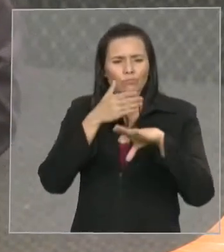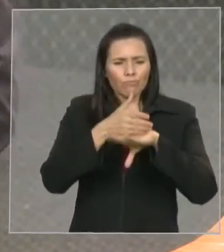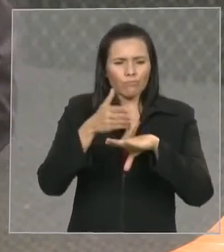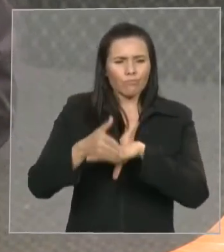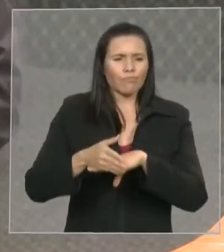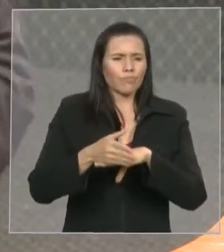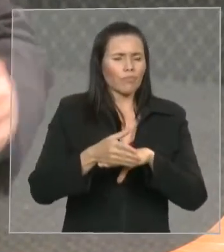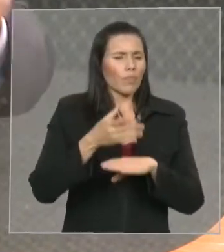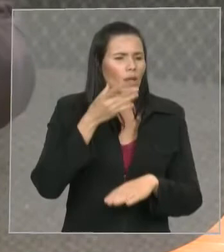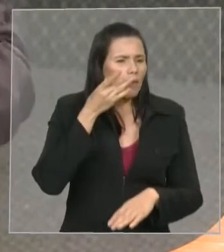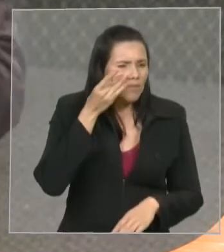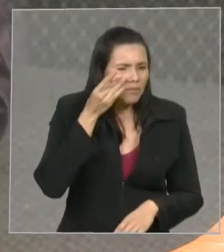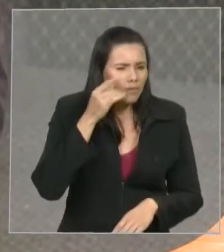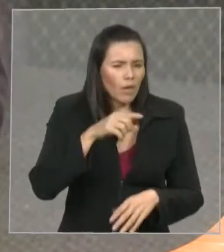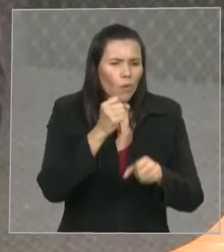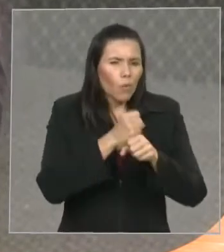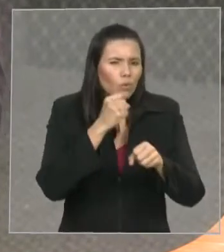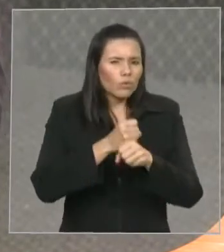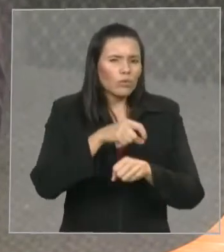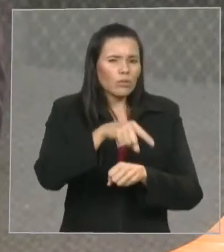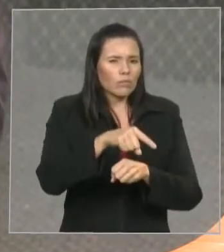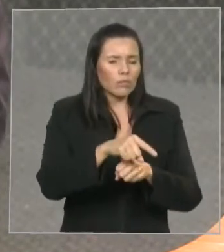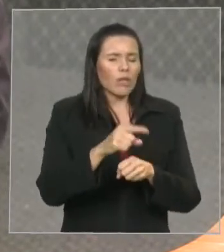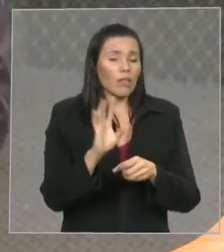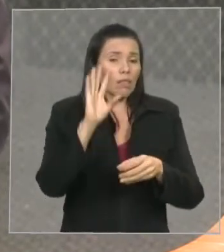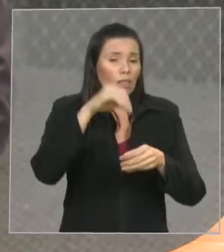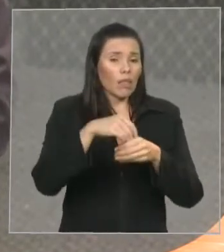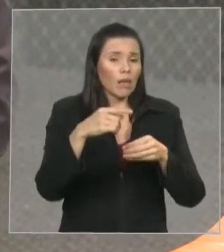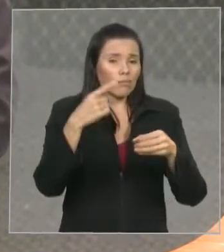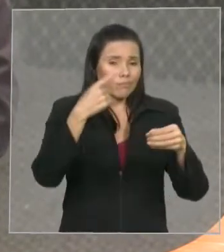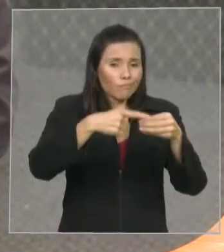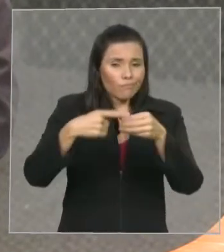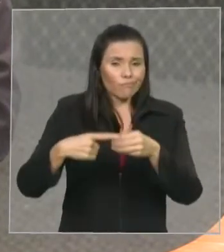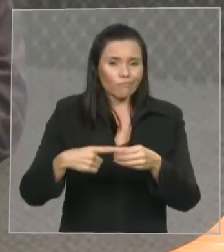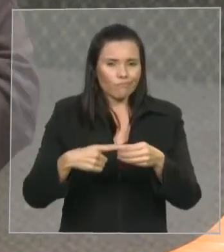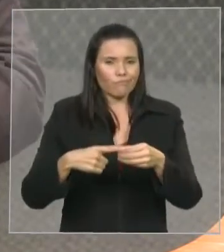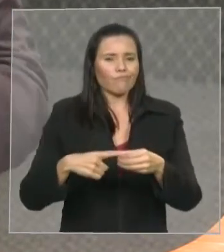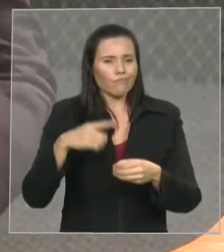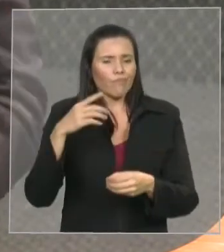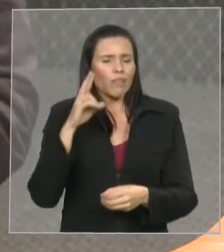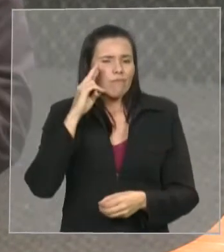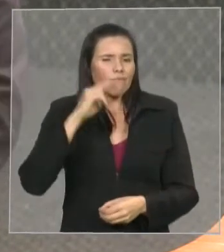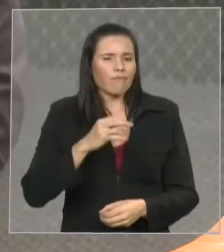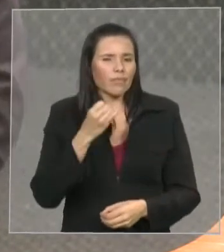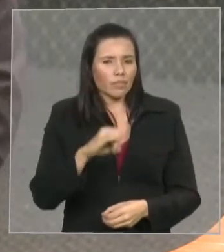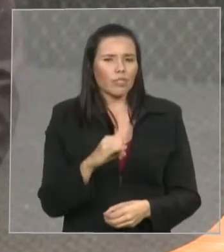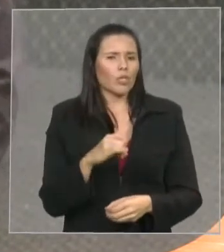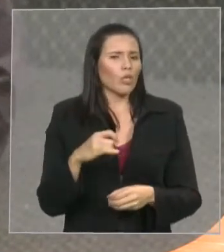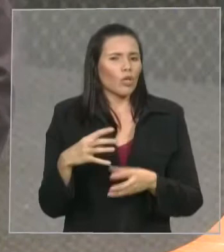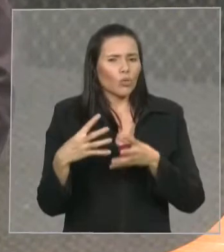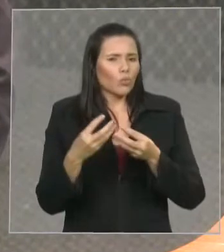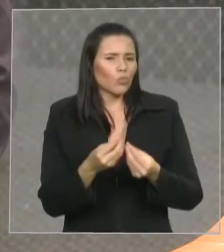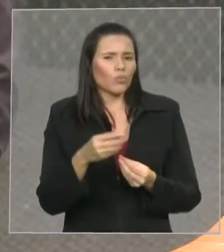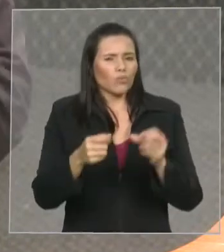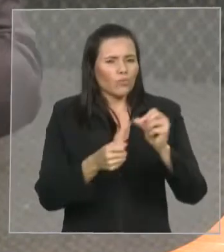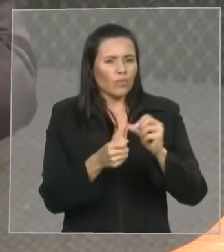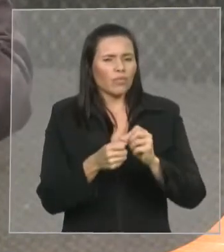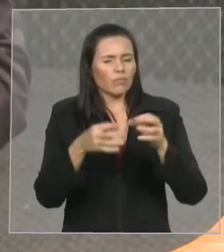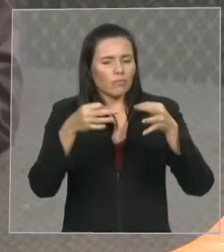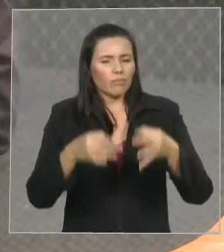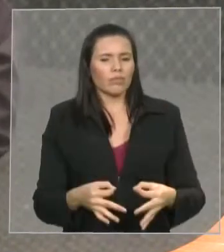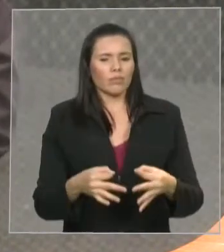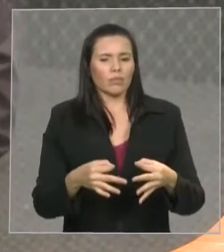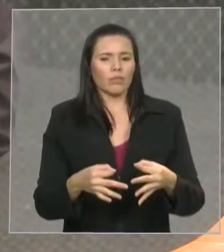governo do estado, constatar o serviço do governo do estado e trazer as informações em tempo real para